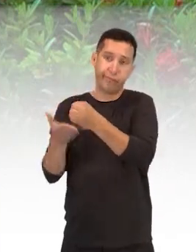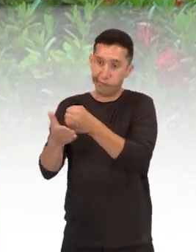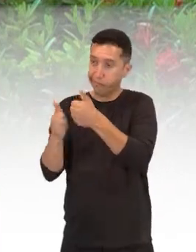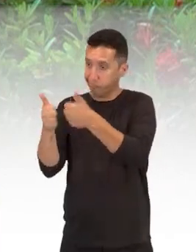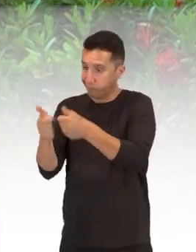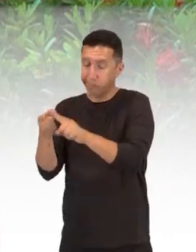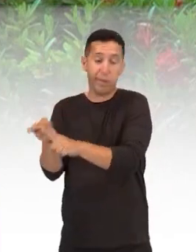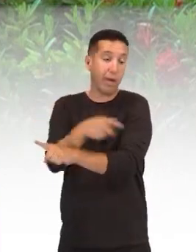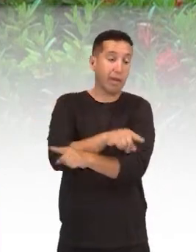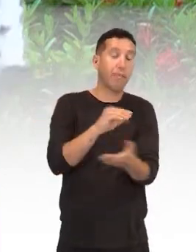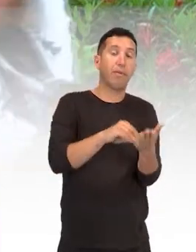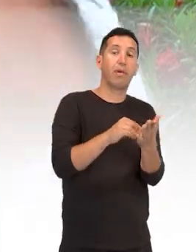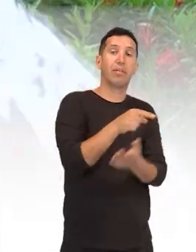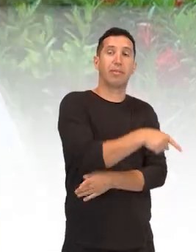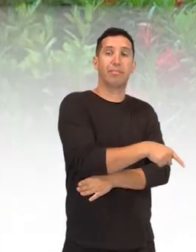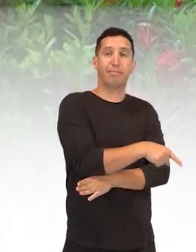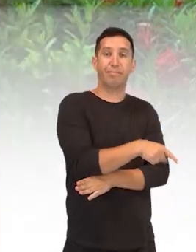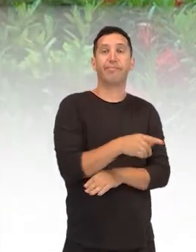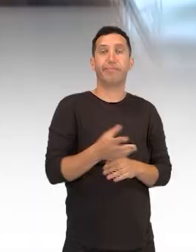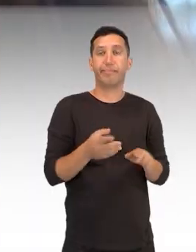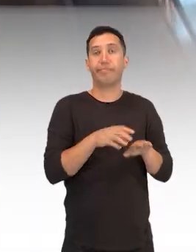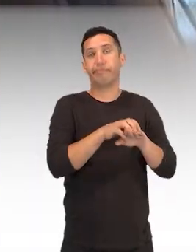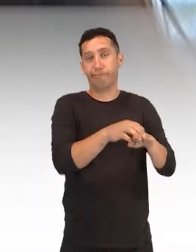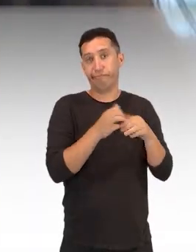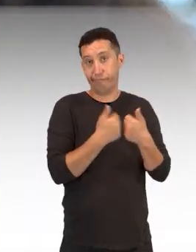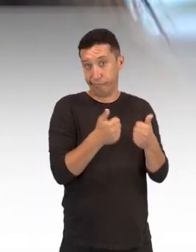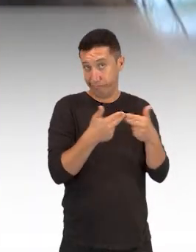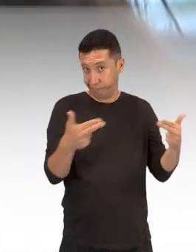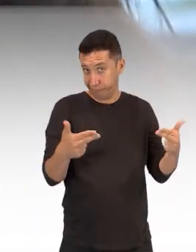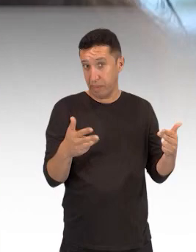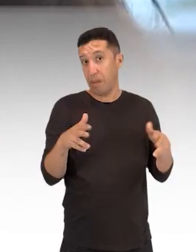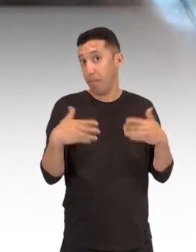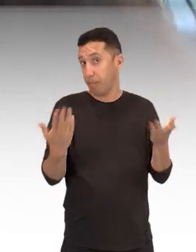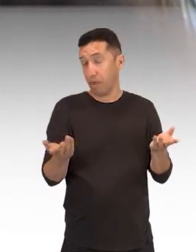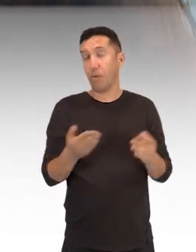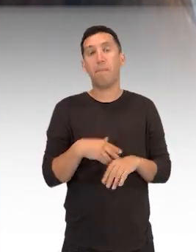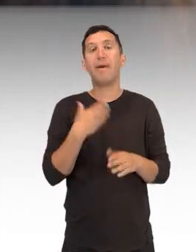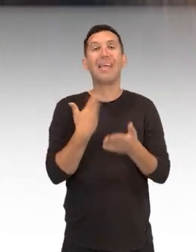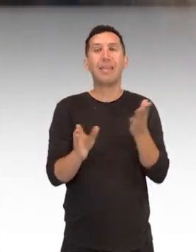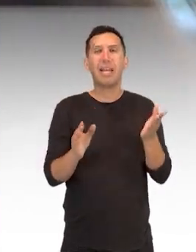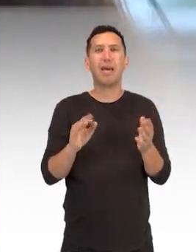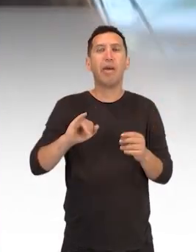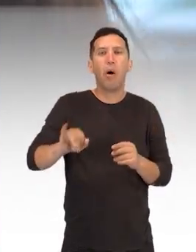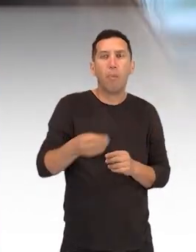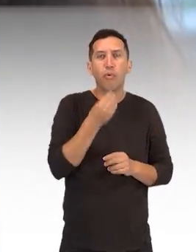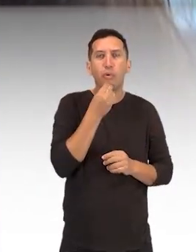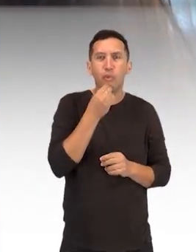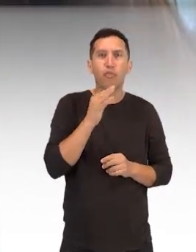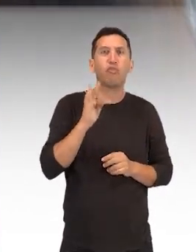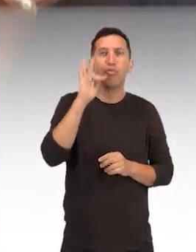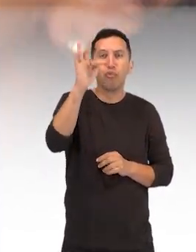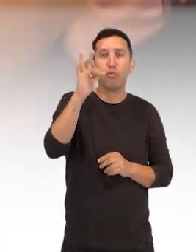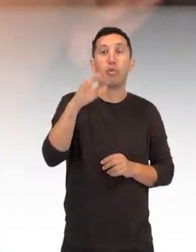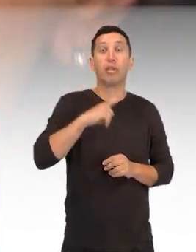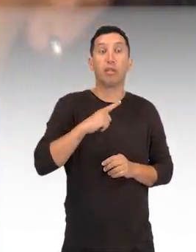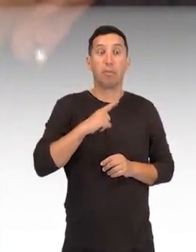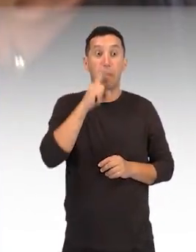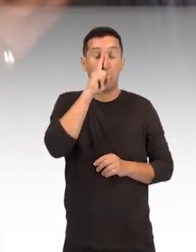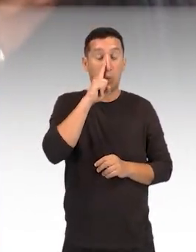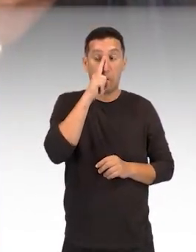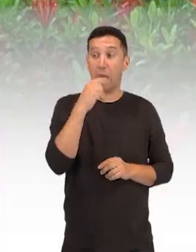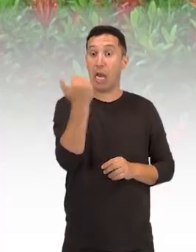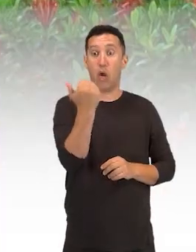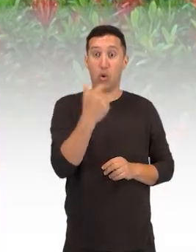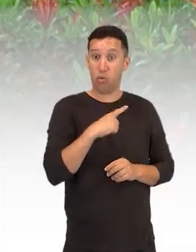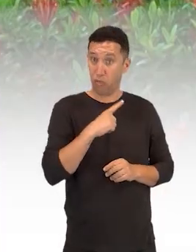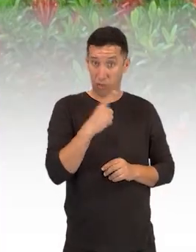problema, cria-se outro. Criando outro. Isso mesmo. Segundo ela, para não perder a chance de um futuro melhor, muitos se arriscam pegando